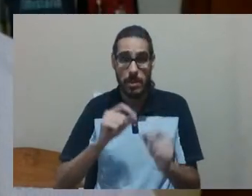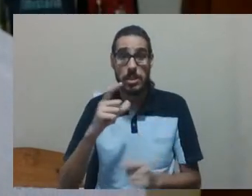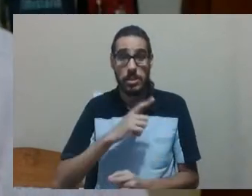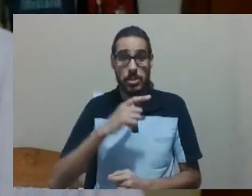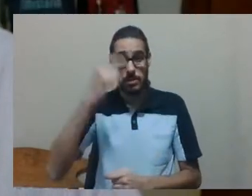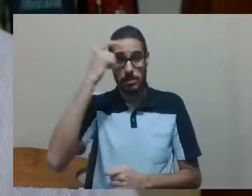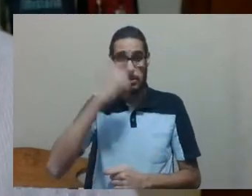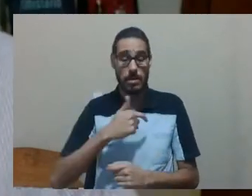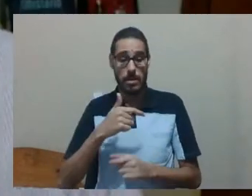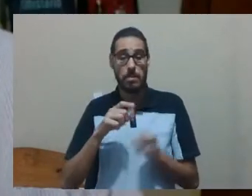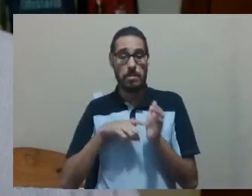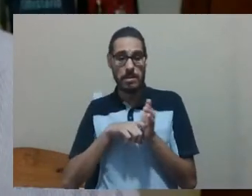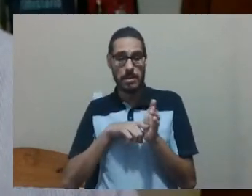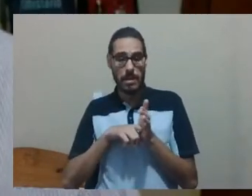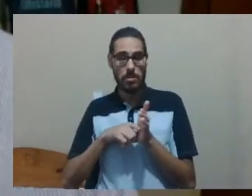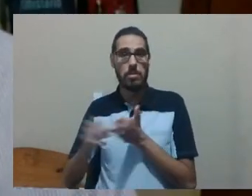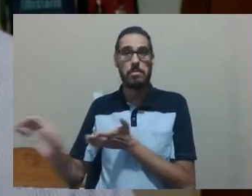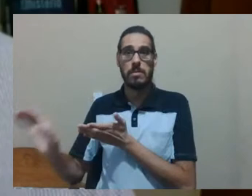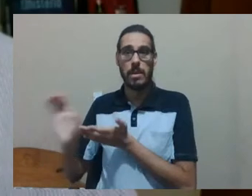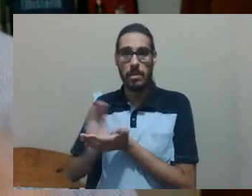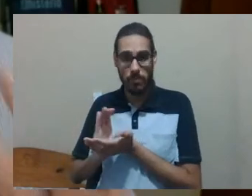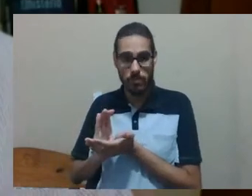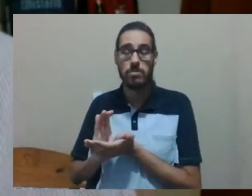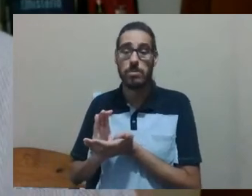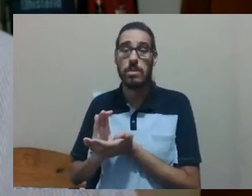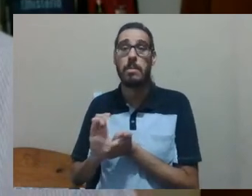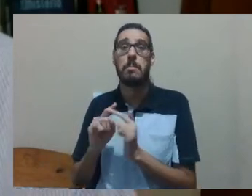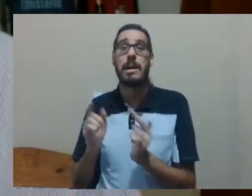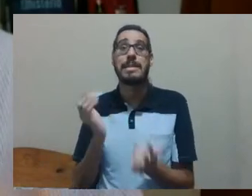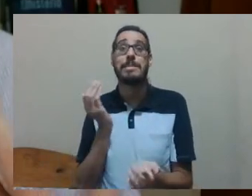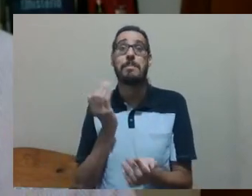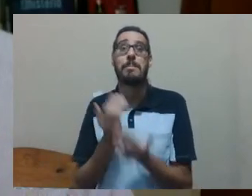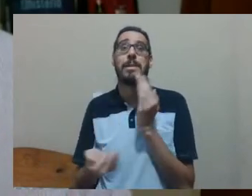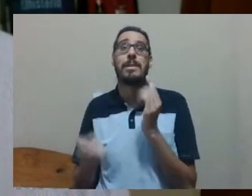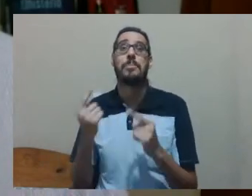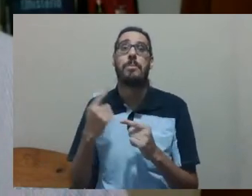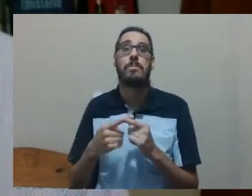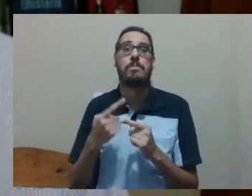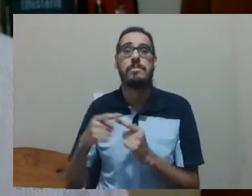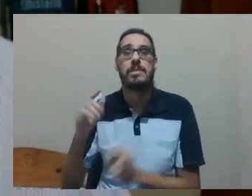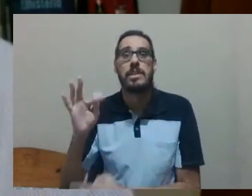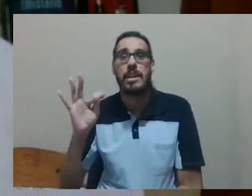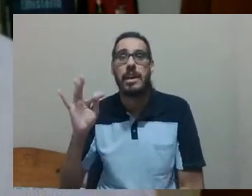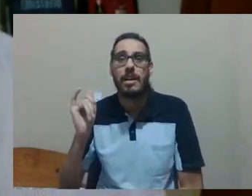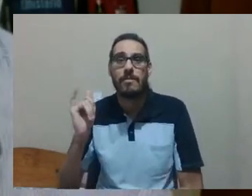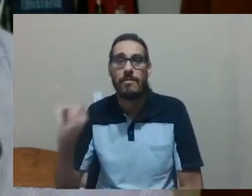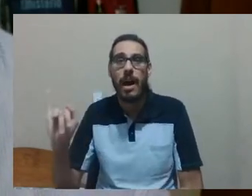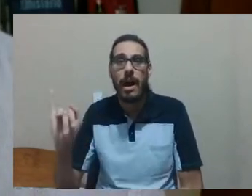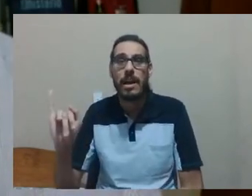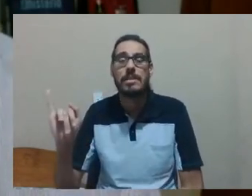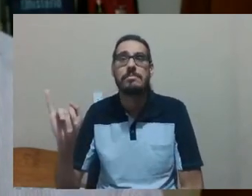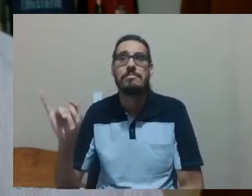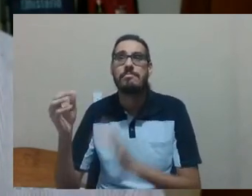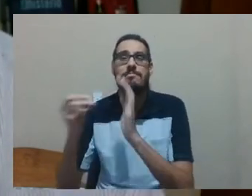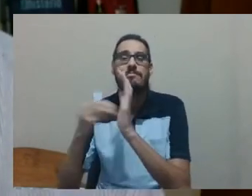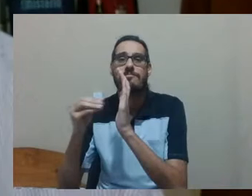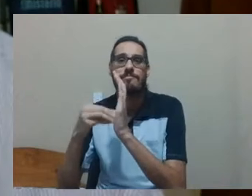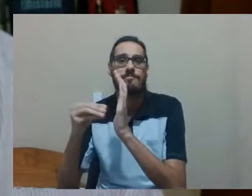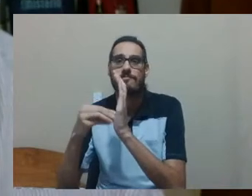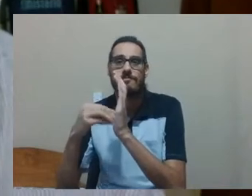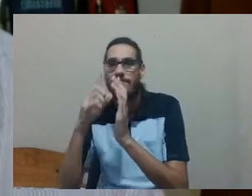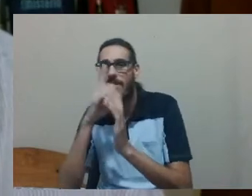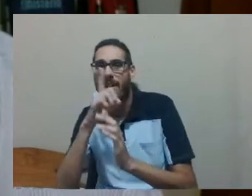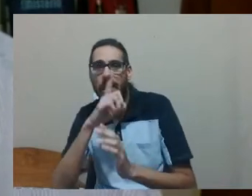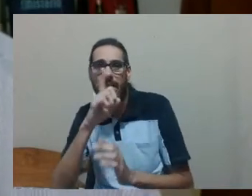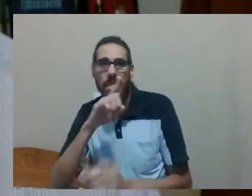recurso e perdeu, justamente por falta de habilidade, falta de agilizar a FAI. Então, isso é um